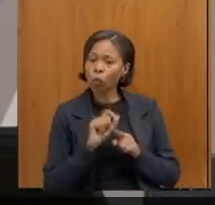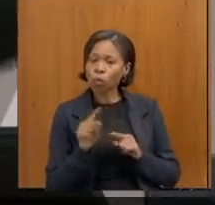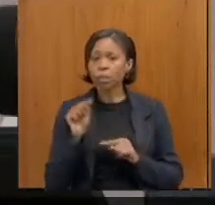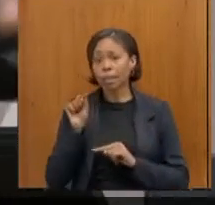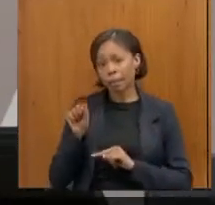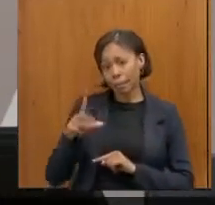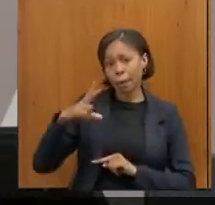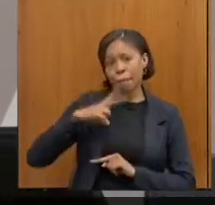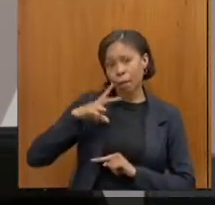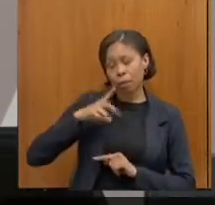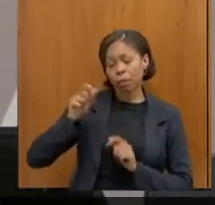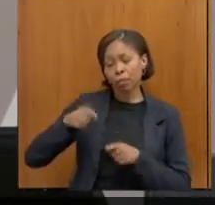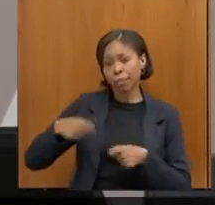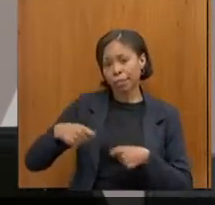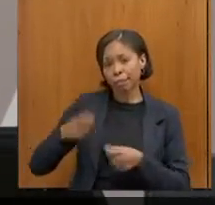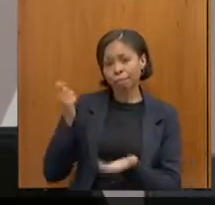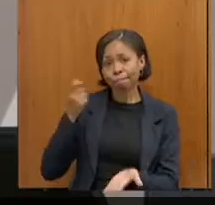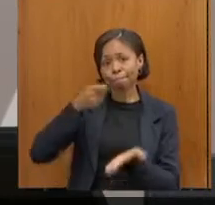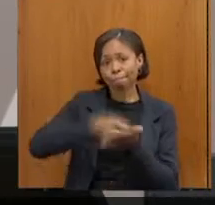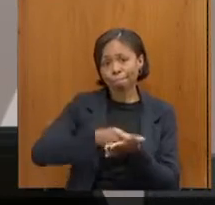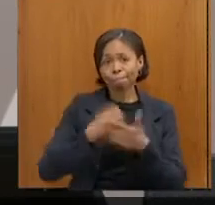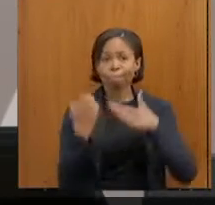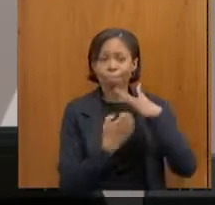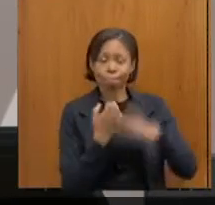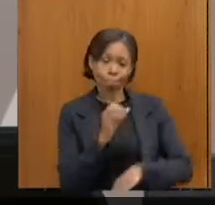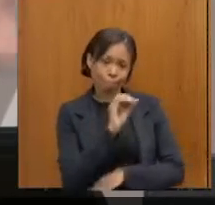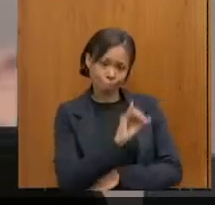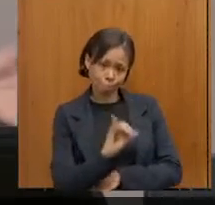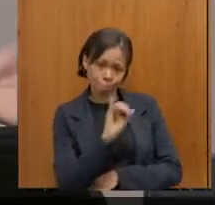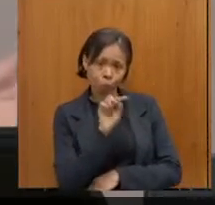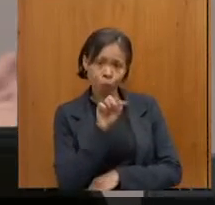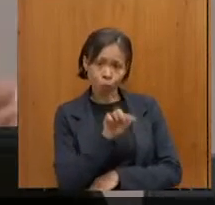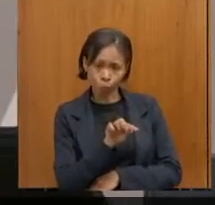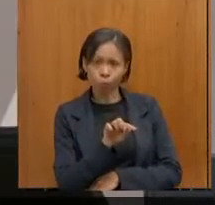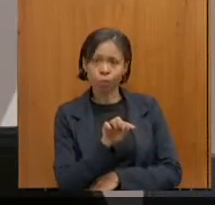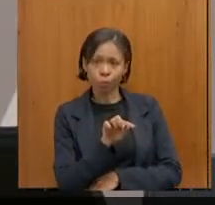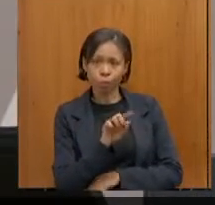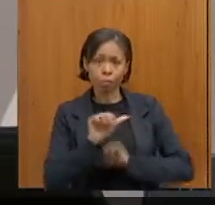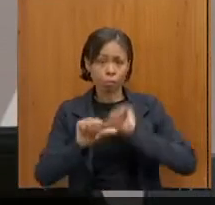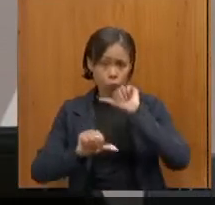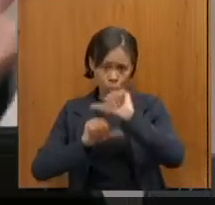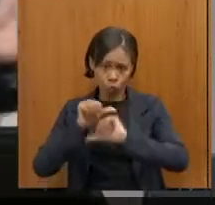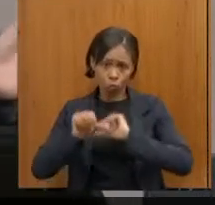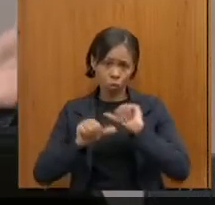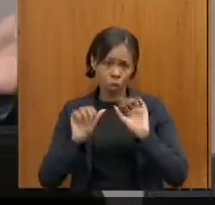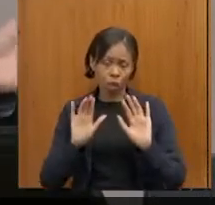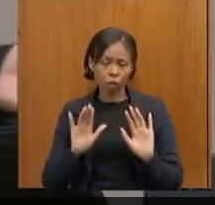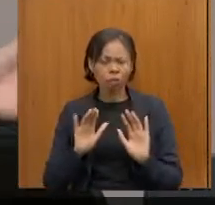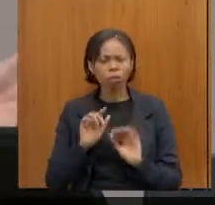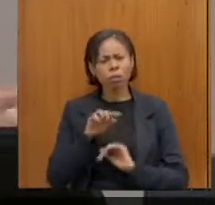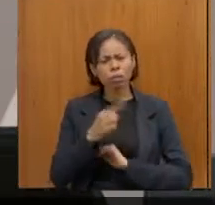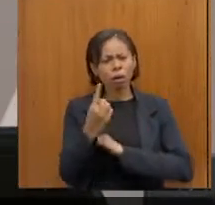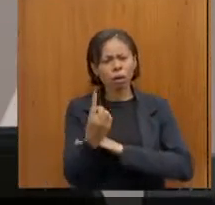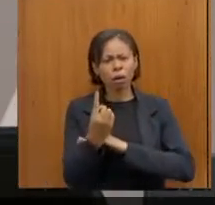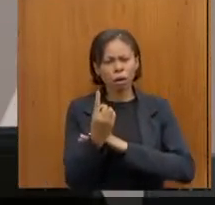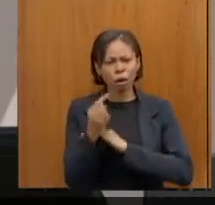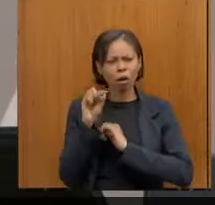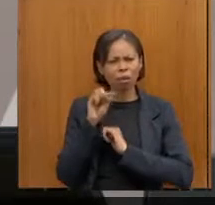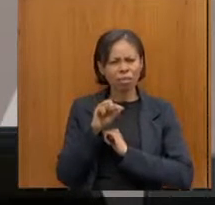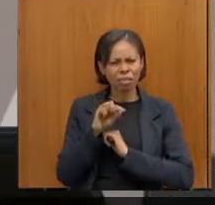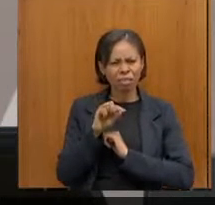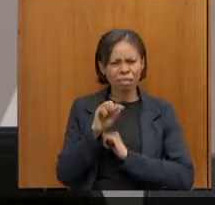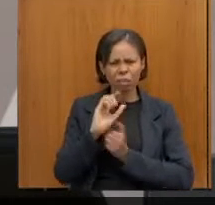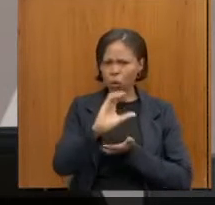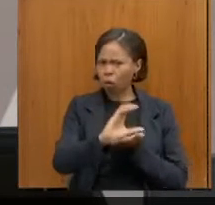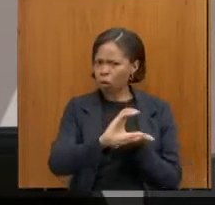que pagar Oi para poder mudar a a questão dela lá o cliente não recebe da